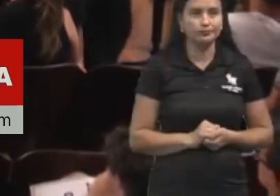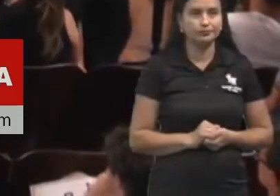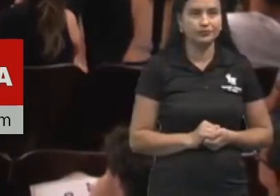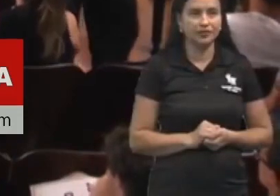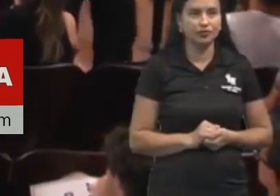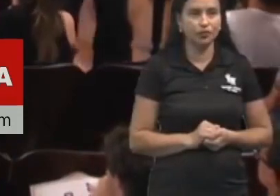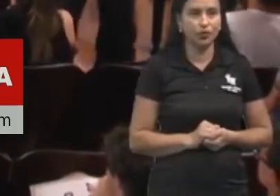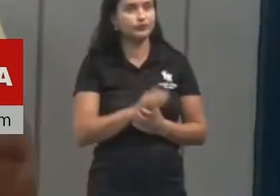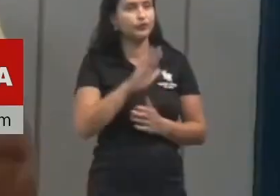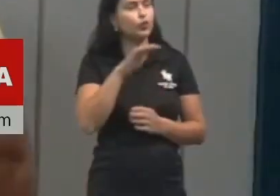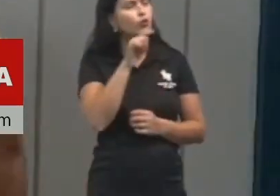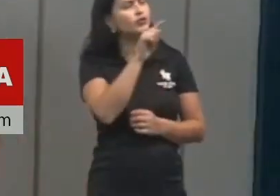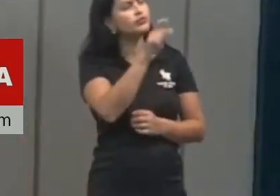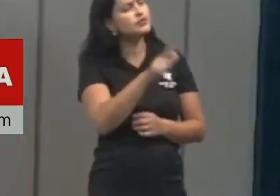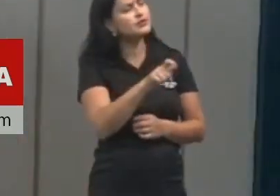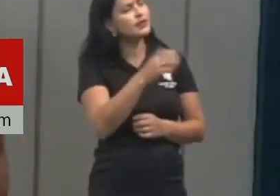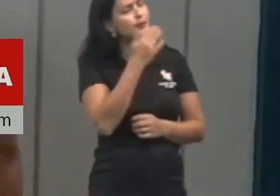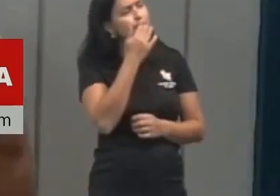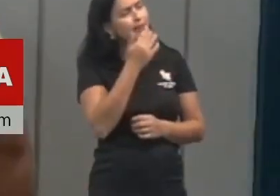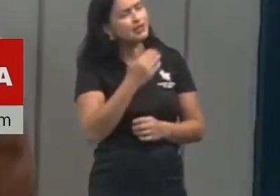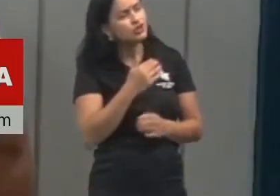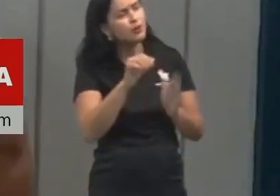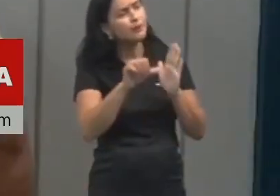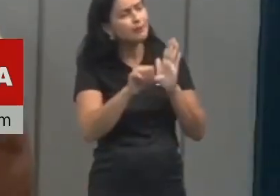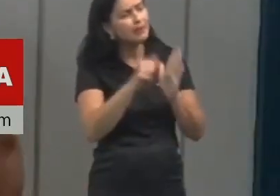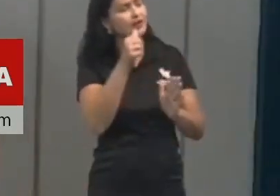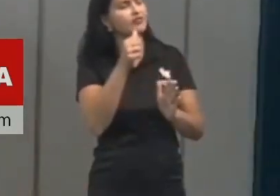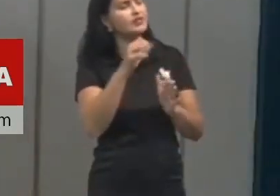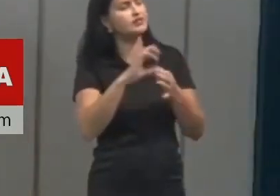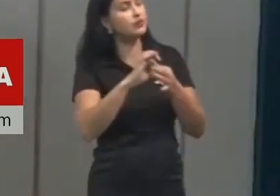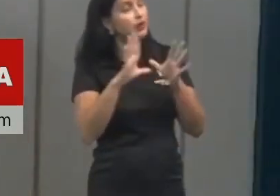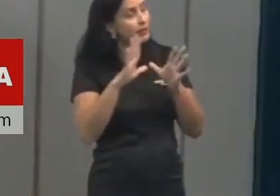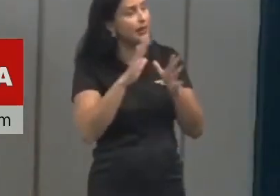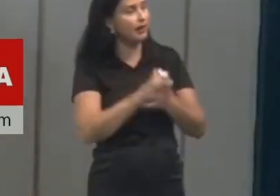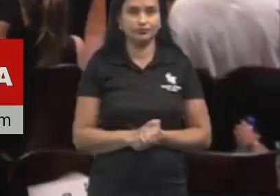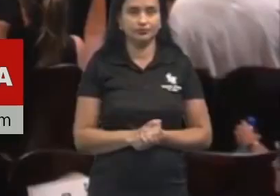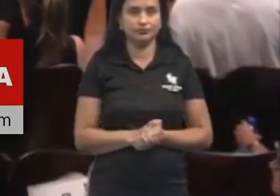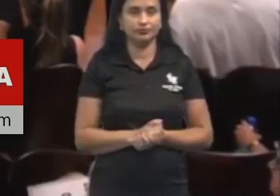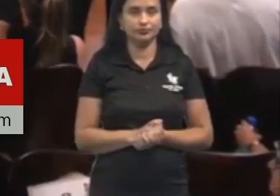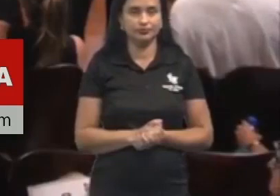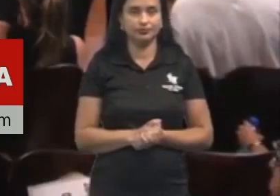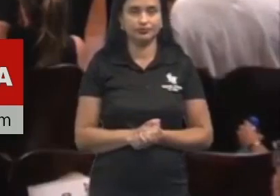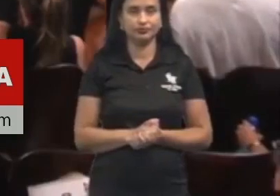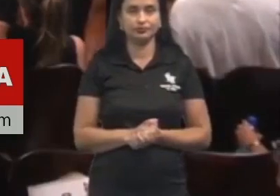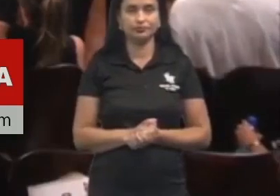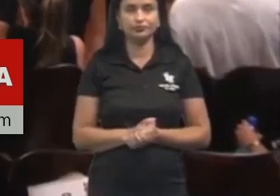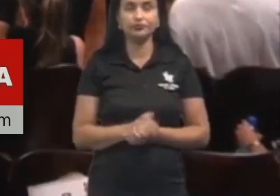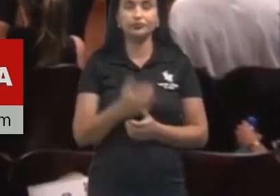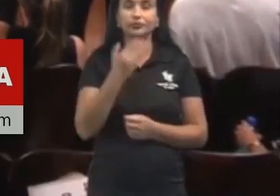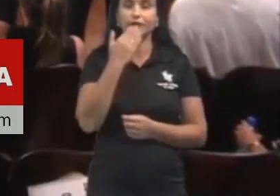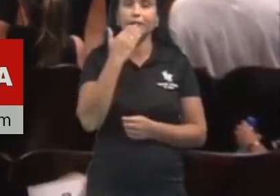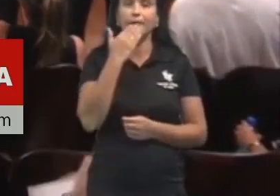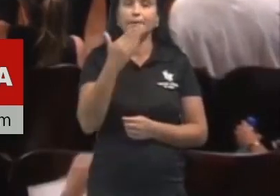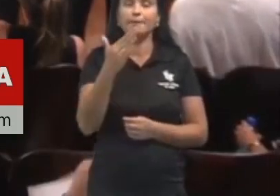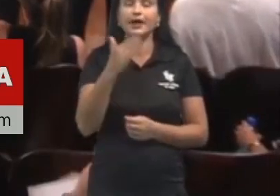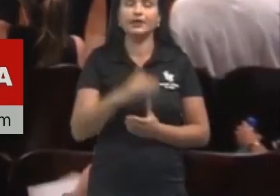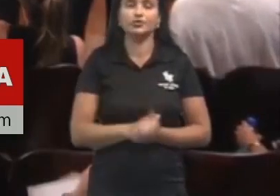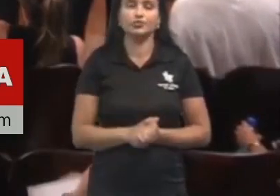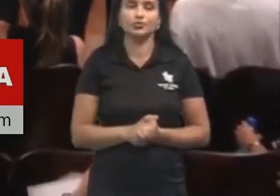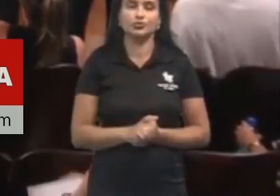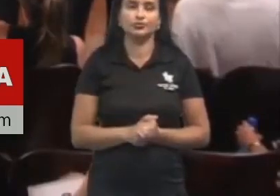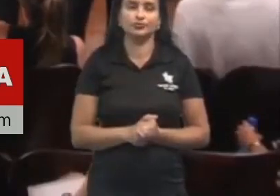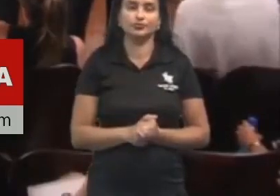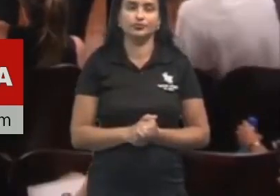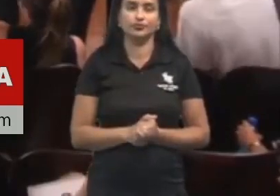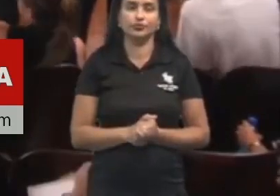palavra primeiro. Na tribuna, ele pediu suspensão temporária. Peço sobrestamento da